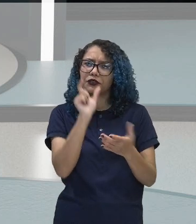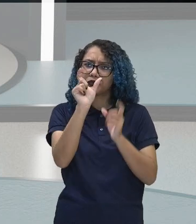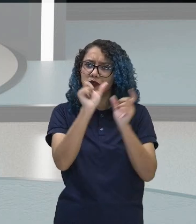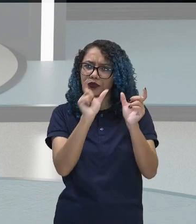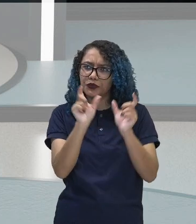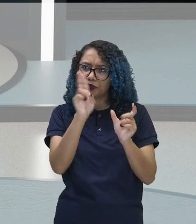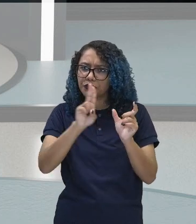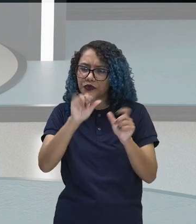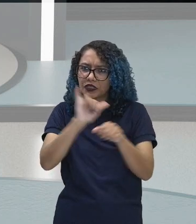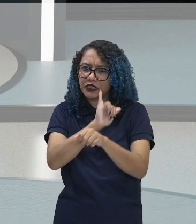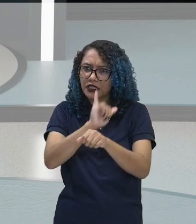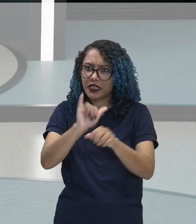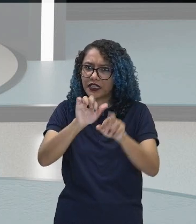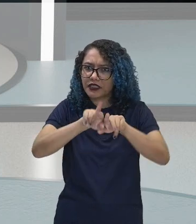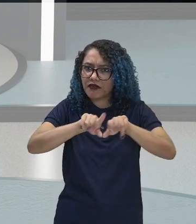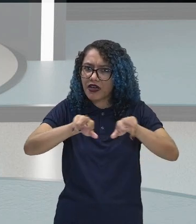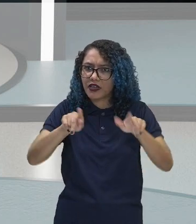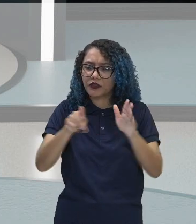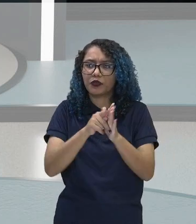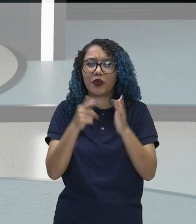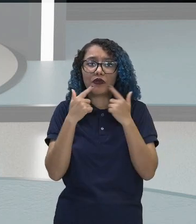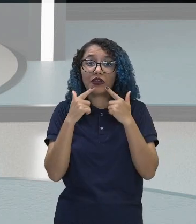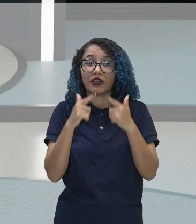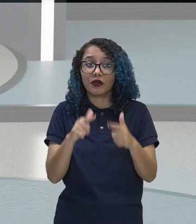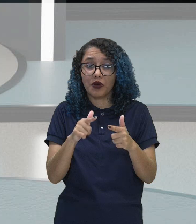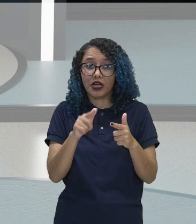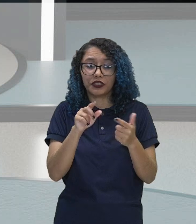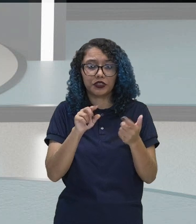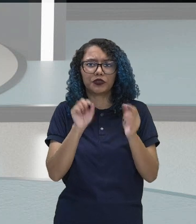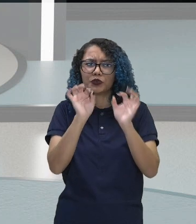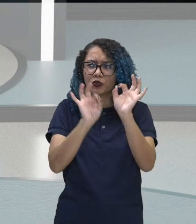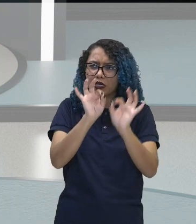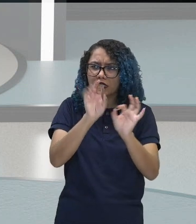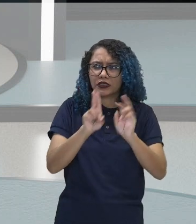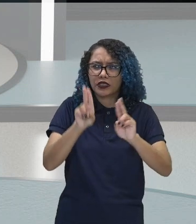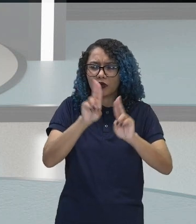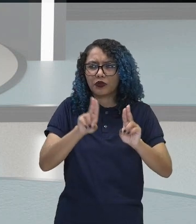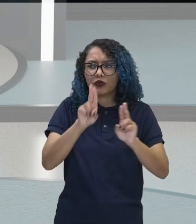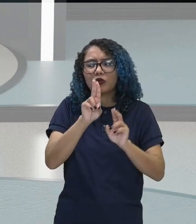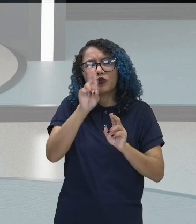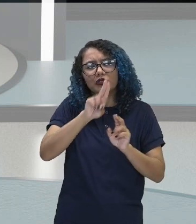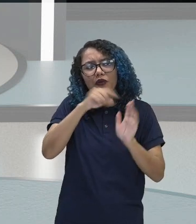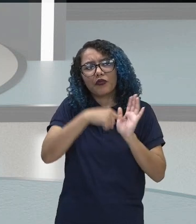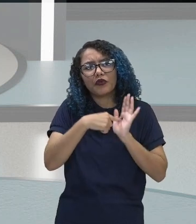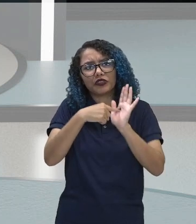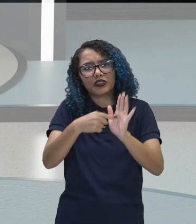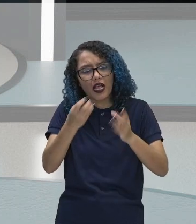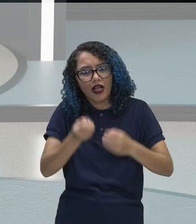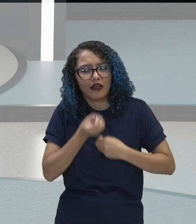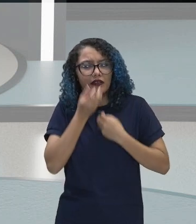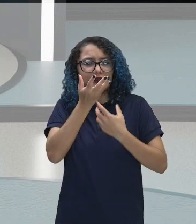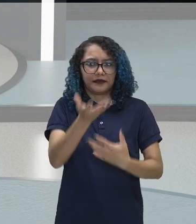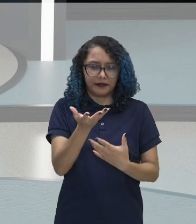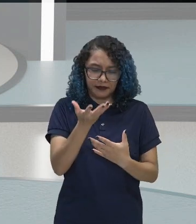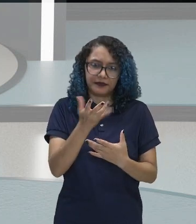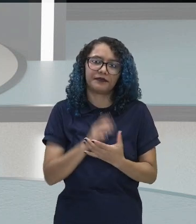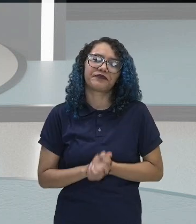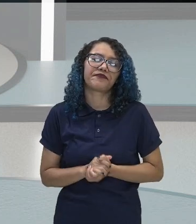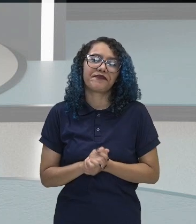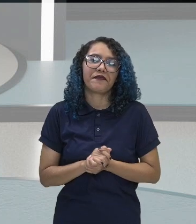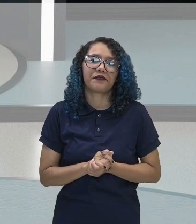o autor usa para expressar sua emoção. As figuras de linguagem podem